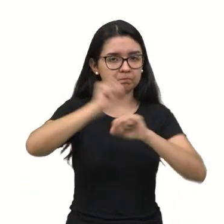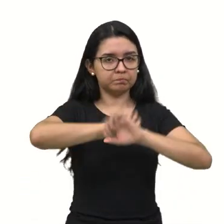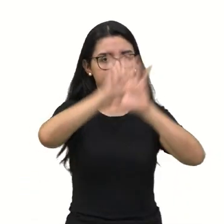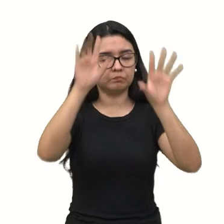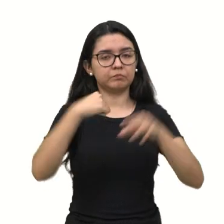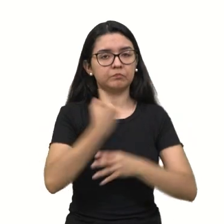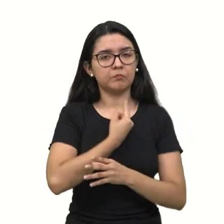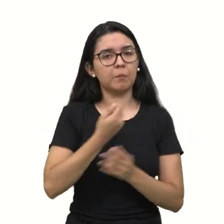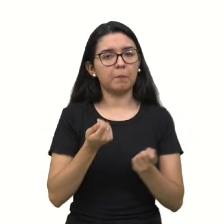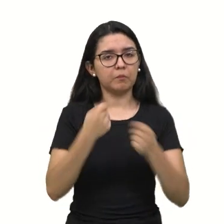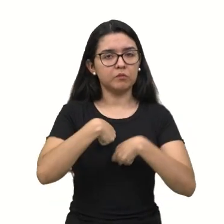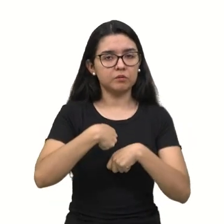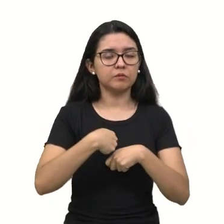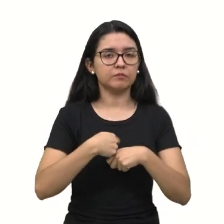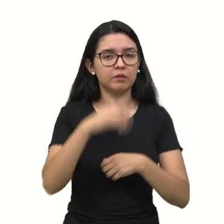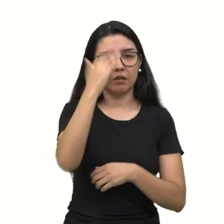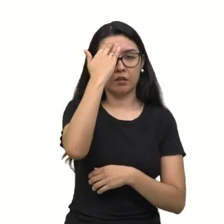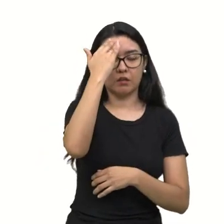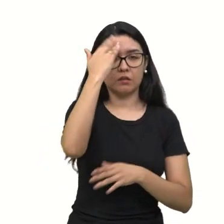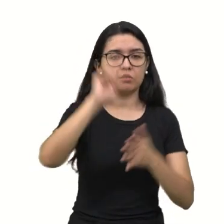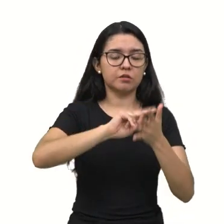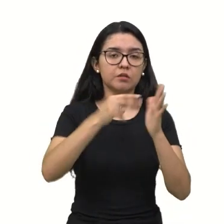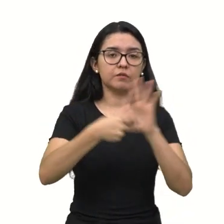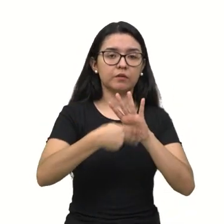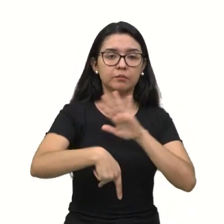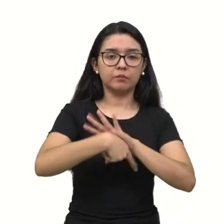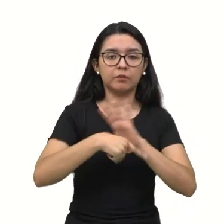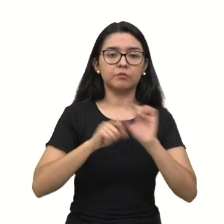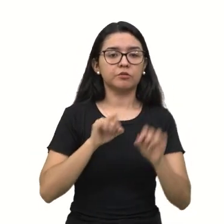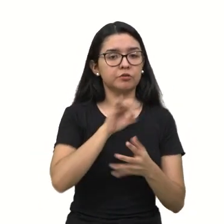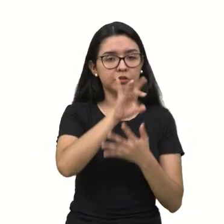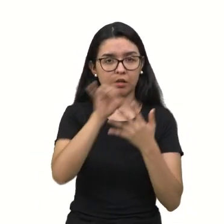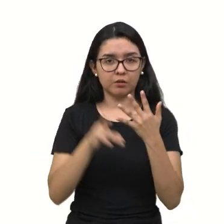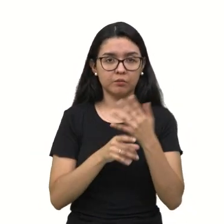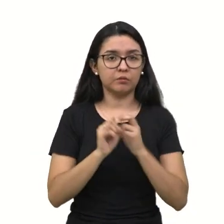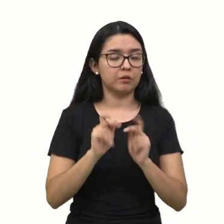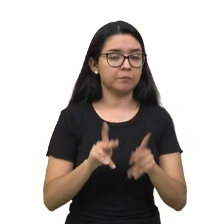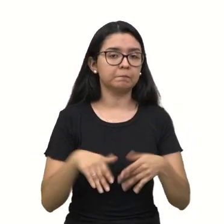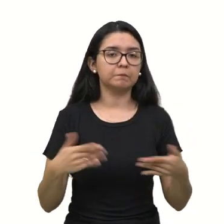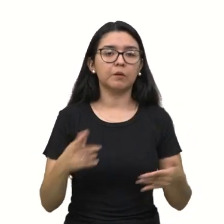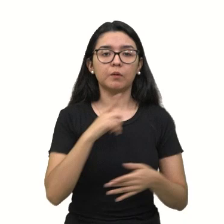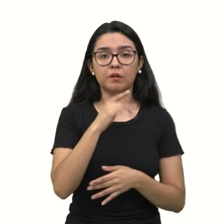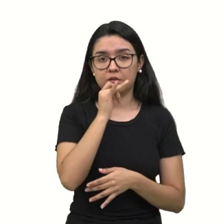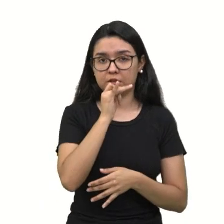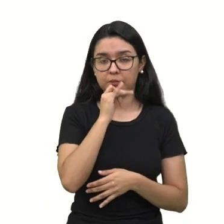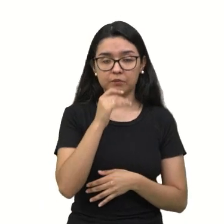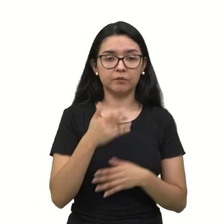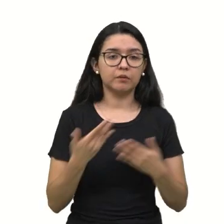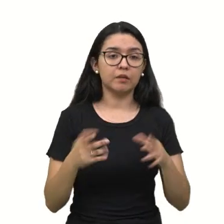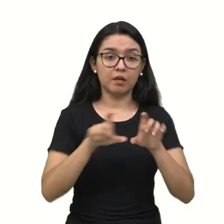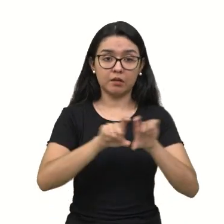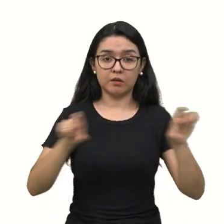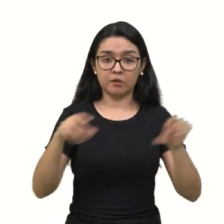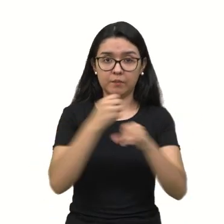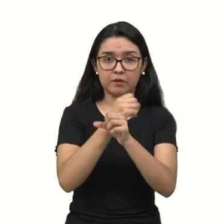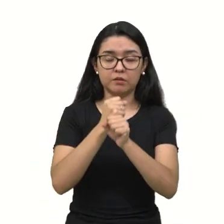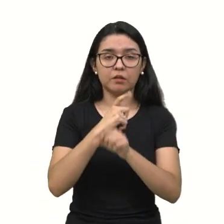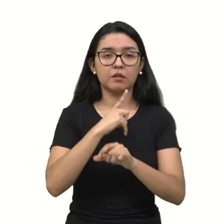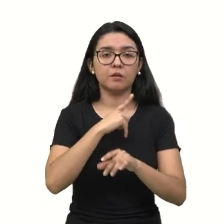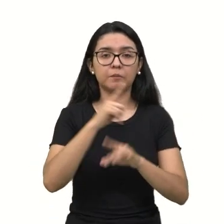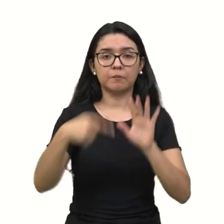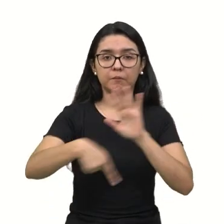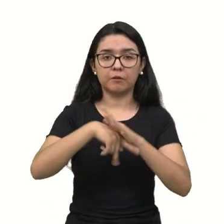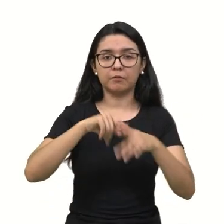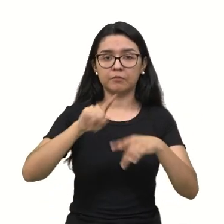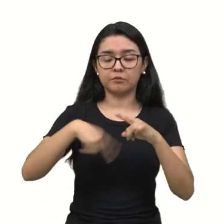possa compreender o significado do mesmo, certo? No caso aqui nós temos a nossa operação, né, de